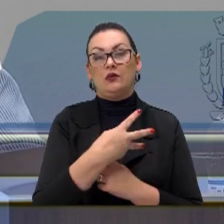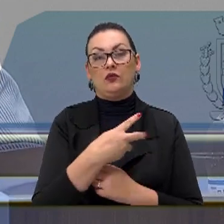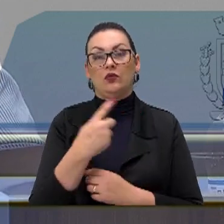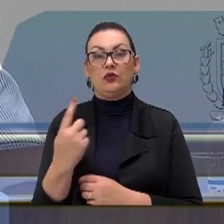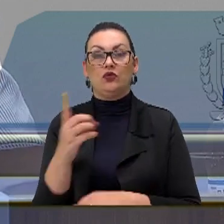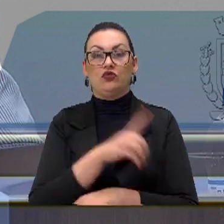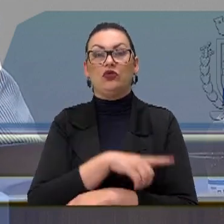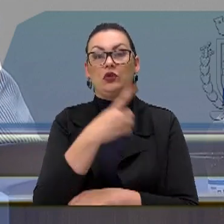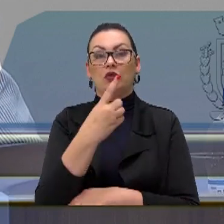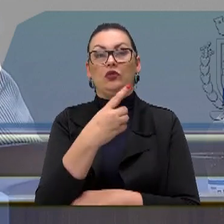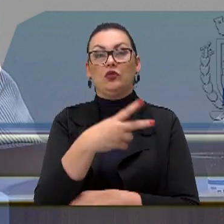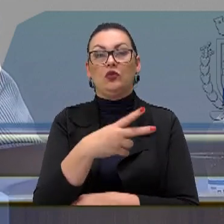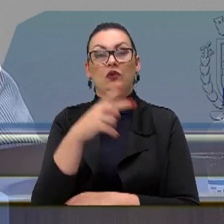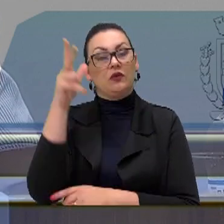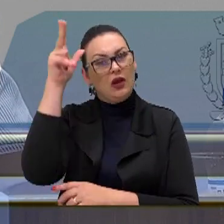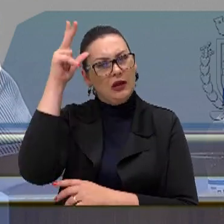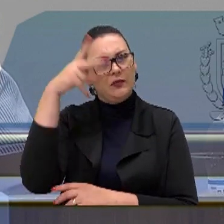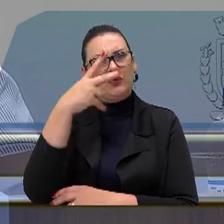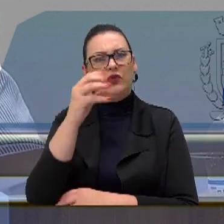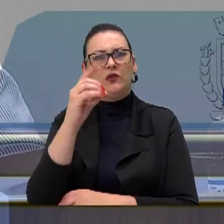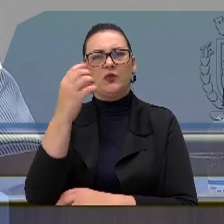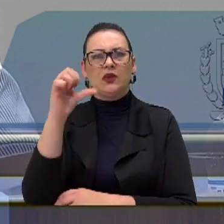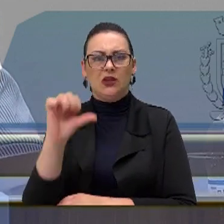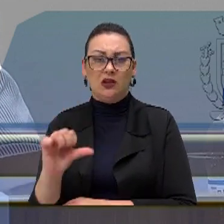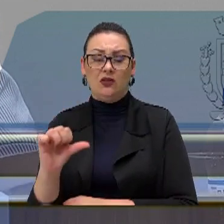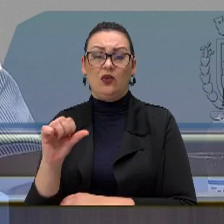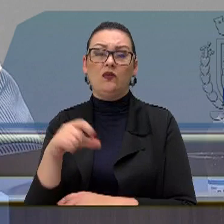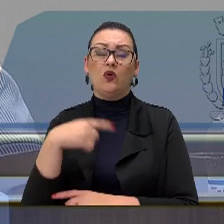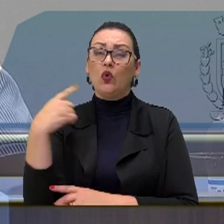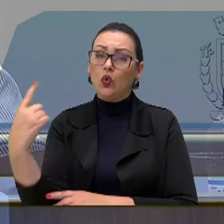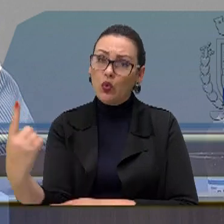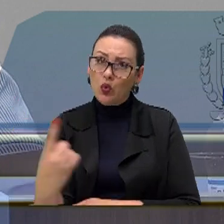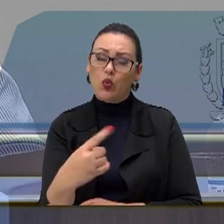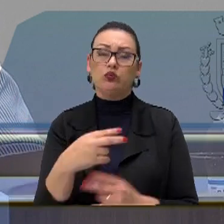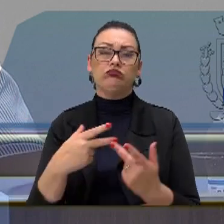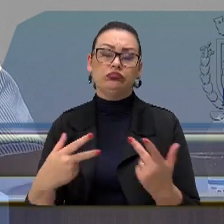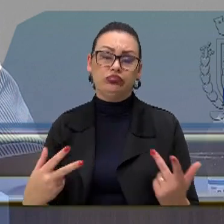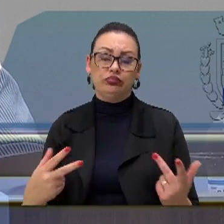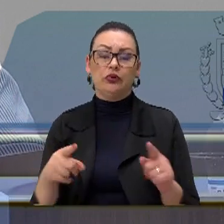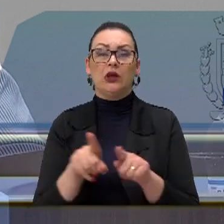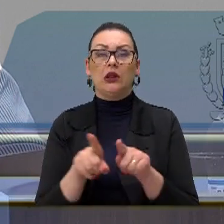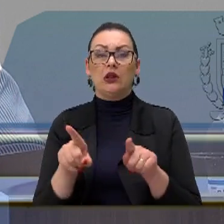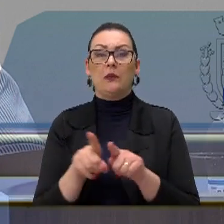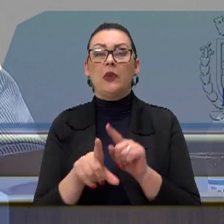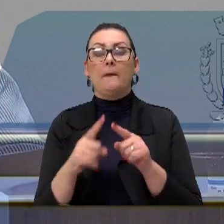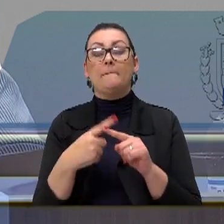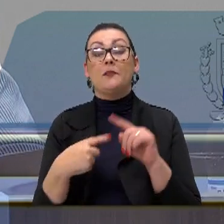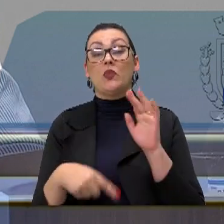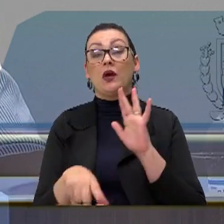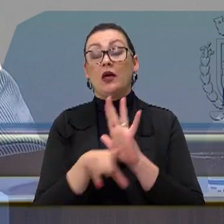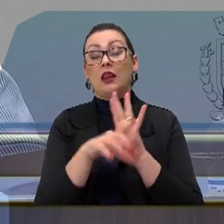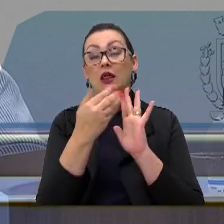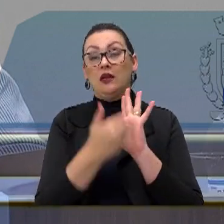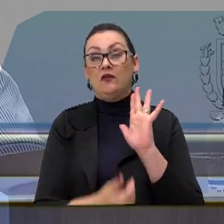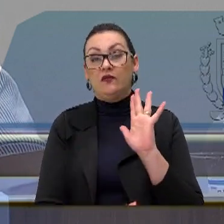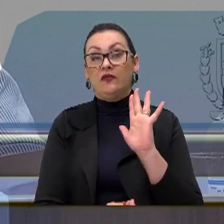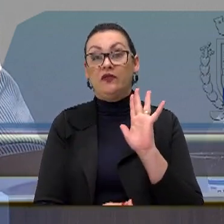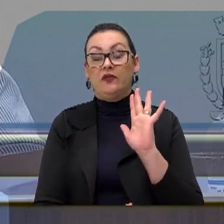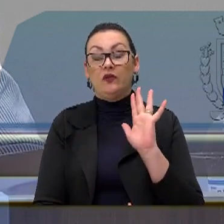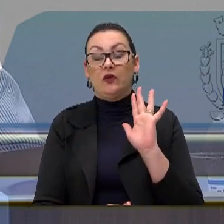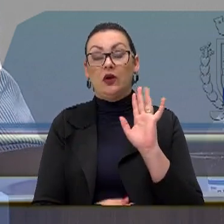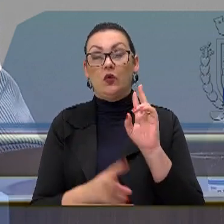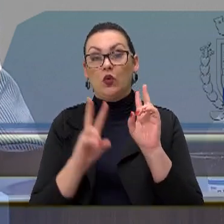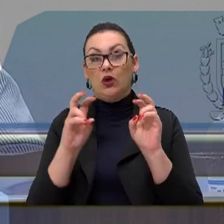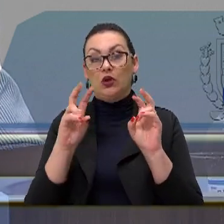de 12 de abril de 2019, e dá outras providências, cuja lei